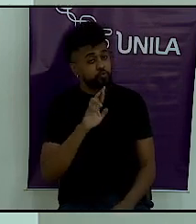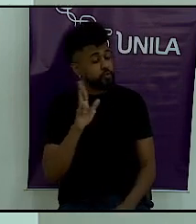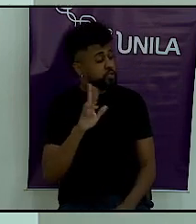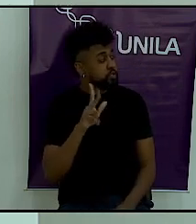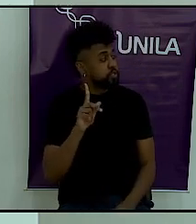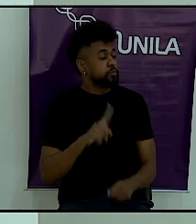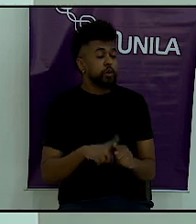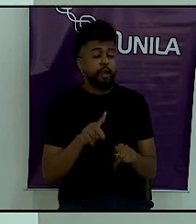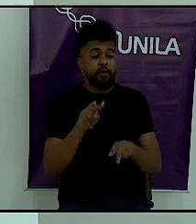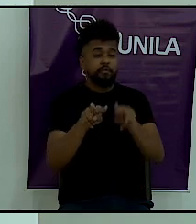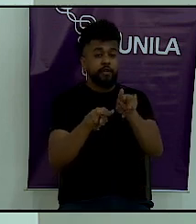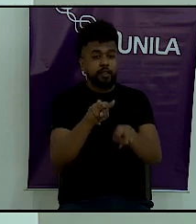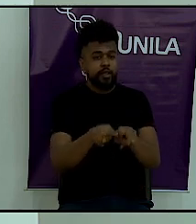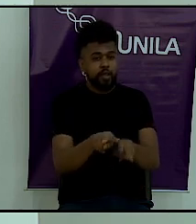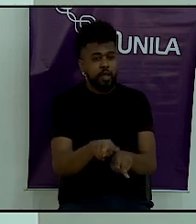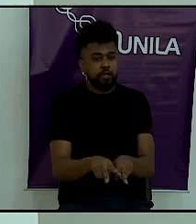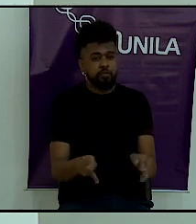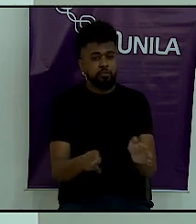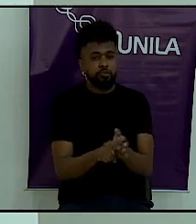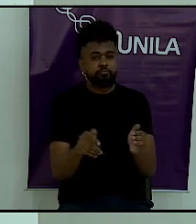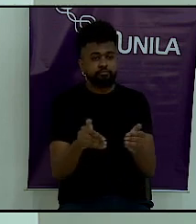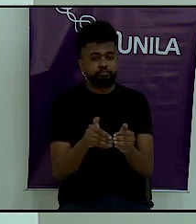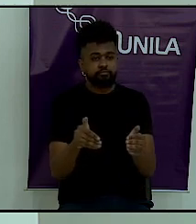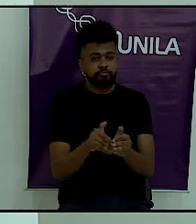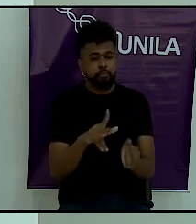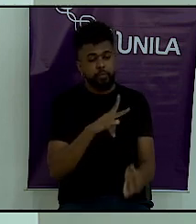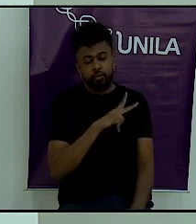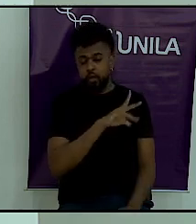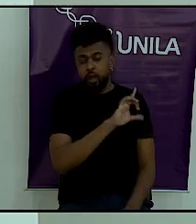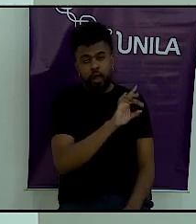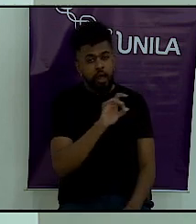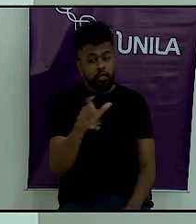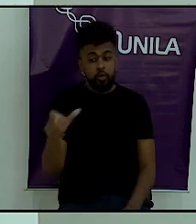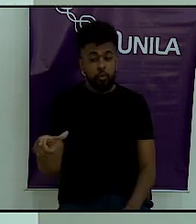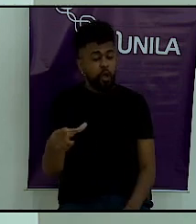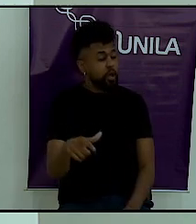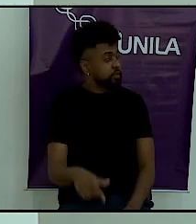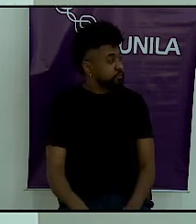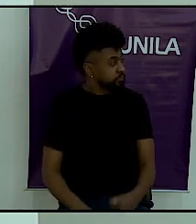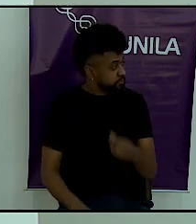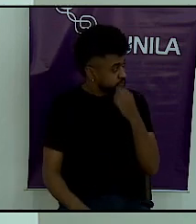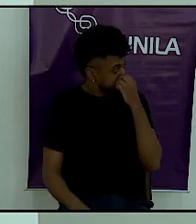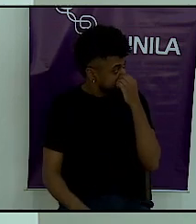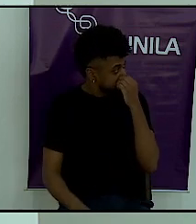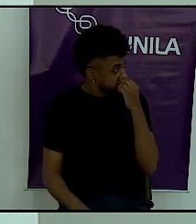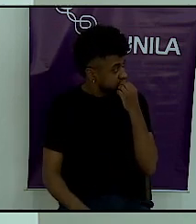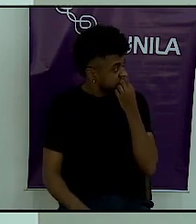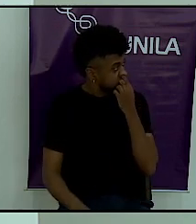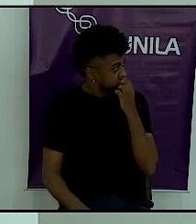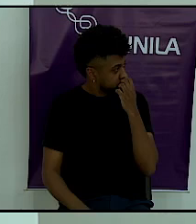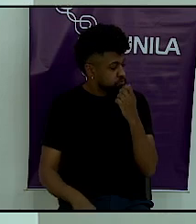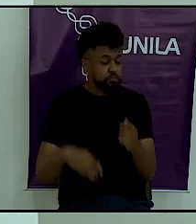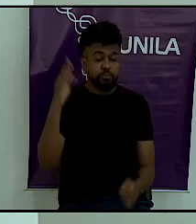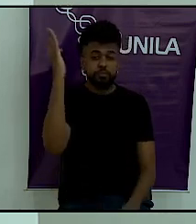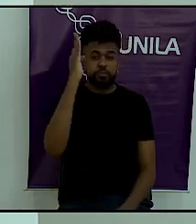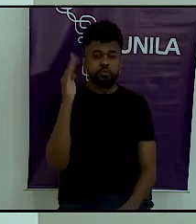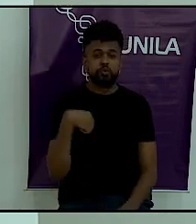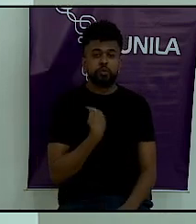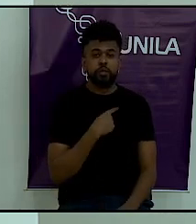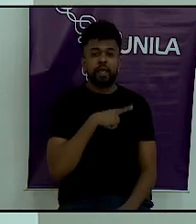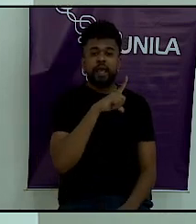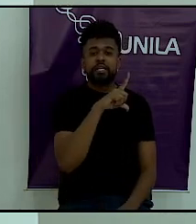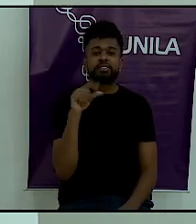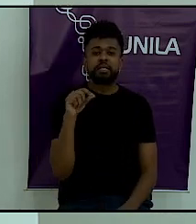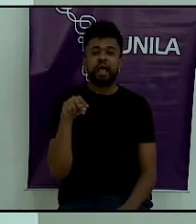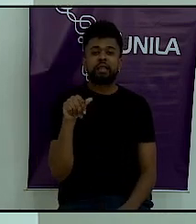porque eles são avaliados de acordo com as particularidades de cada local. É interessante nós vermos que no Brasil nós temos 100 NATs, e